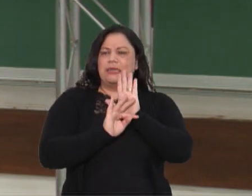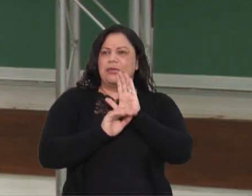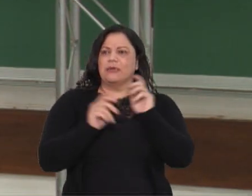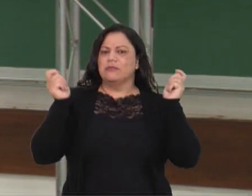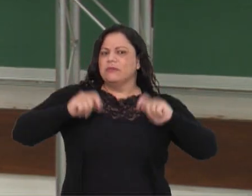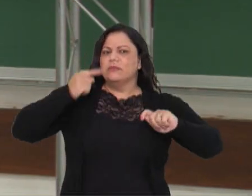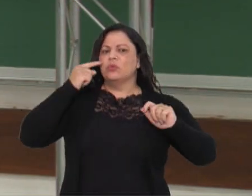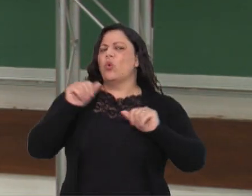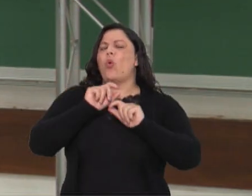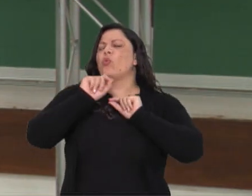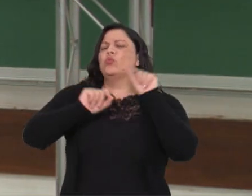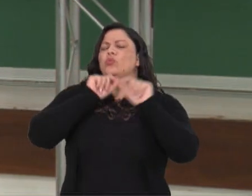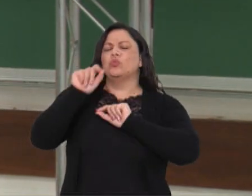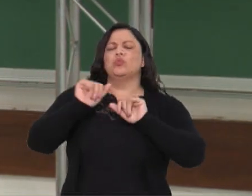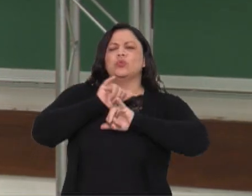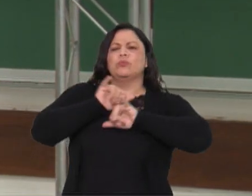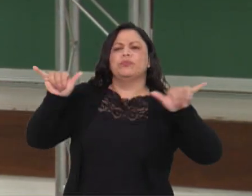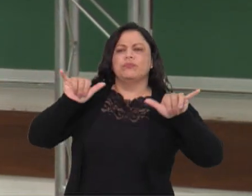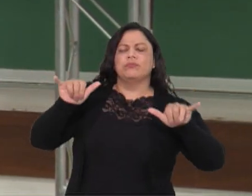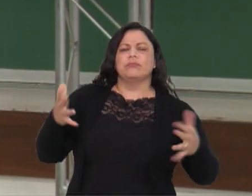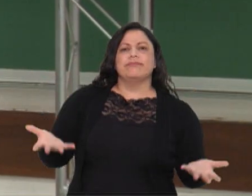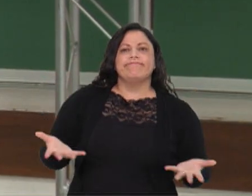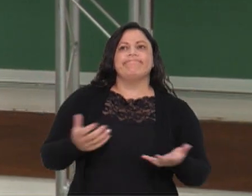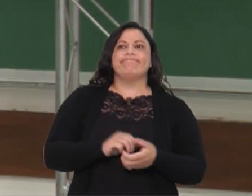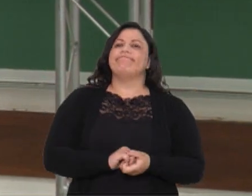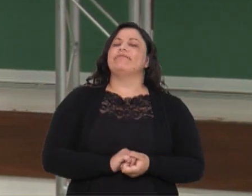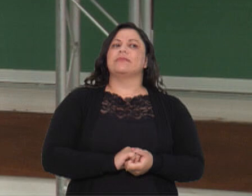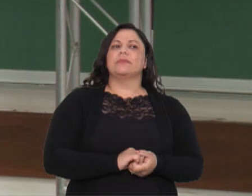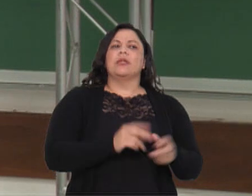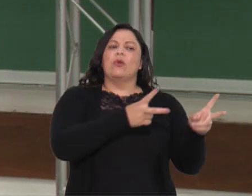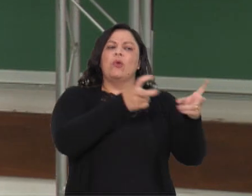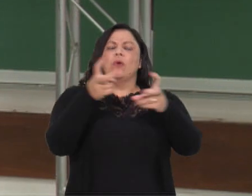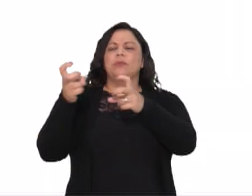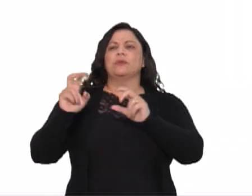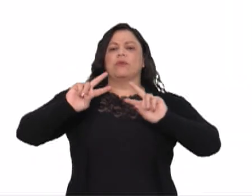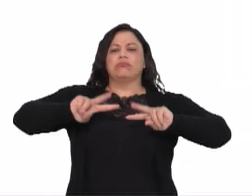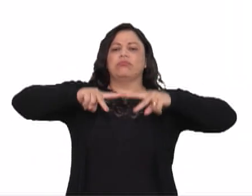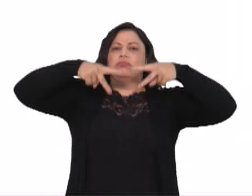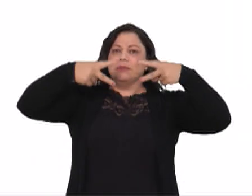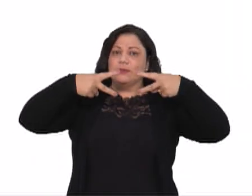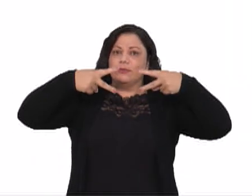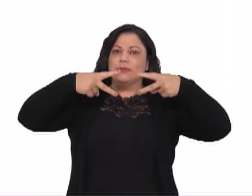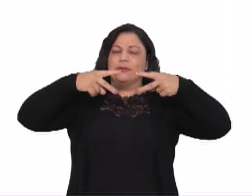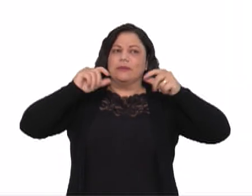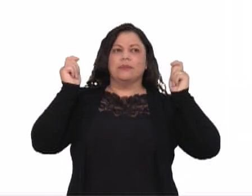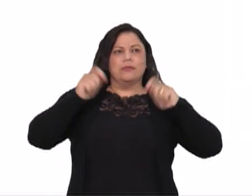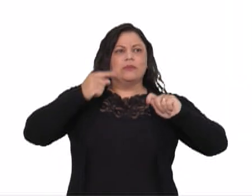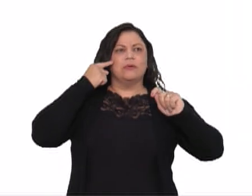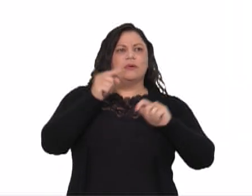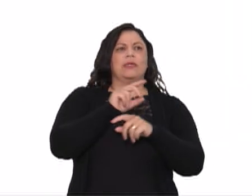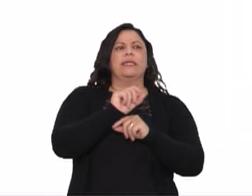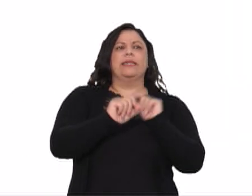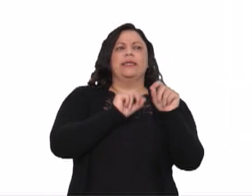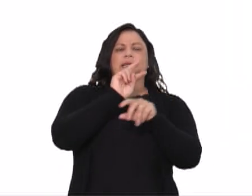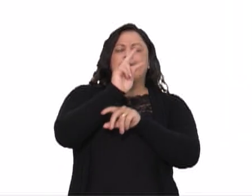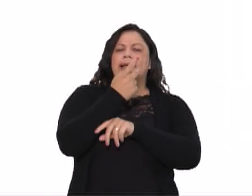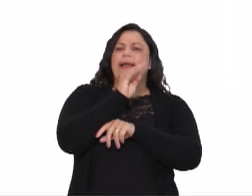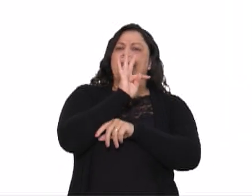foi publicado? Então, observe ali. Aqui nós temos um endereço eletrônico. Olha as marcas do